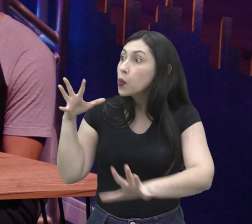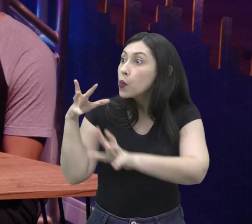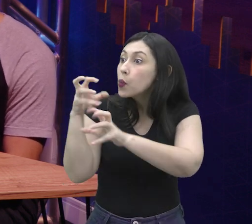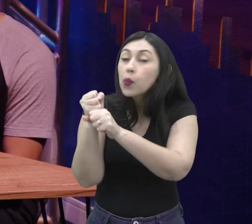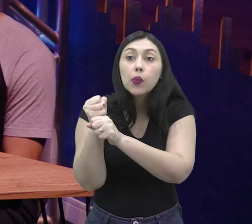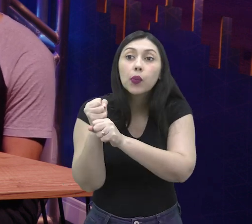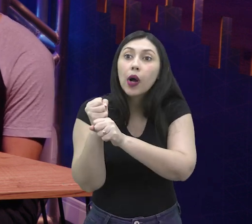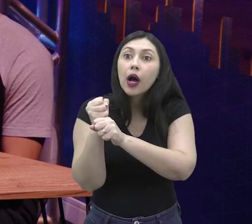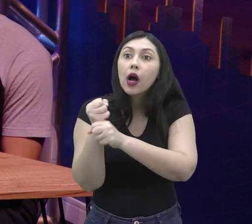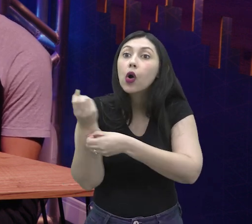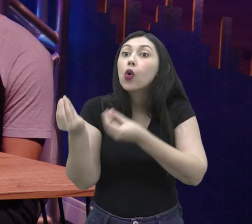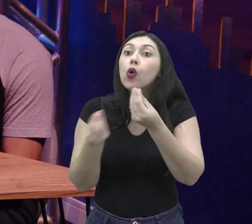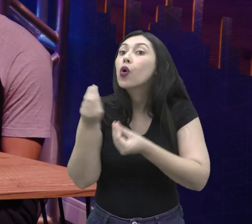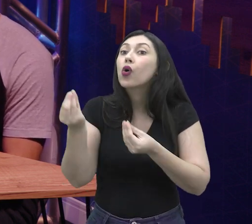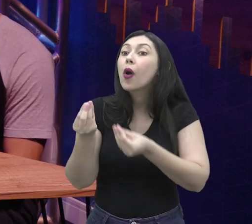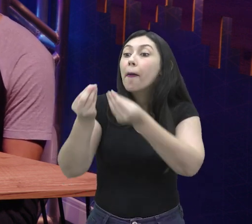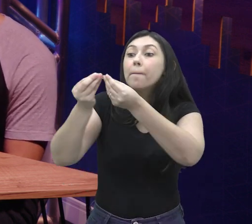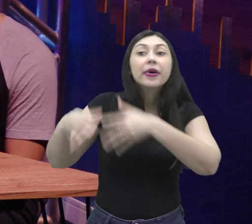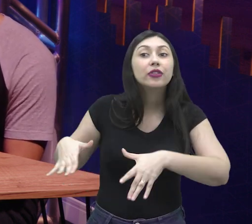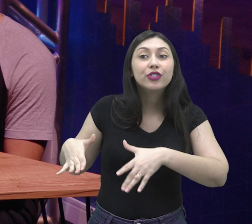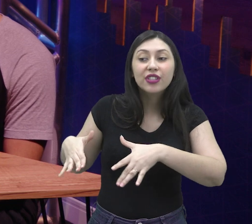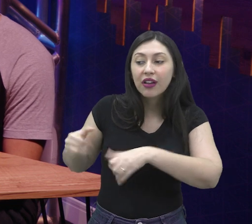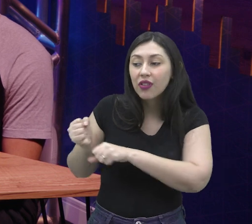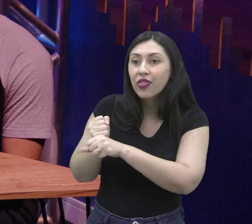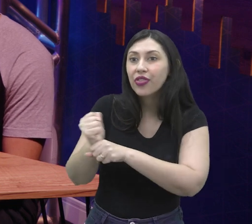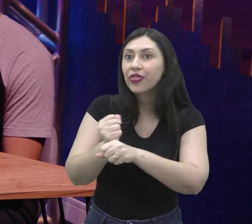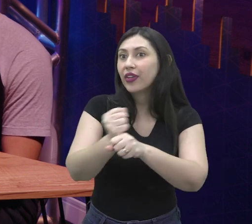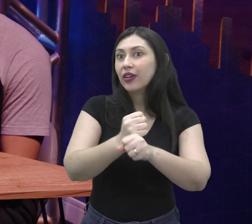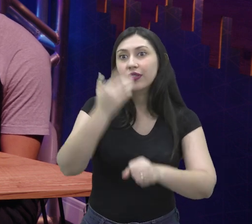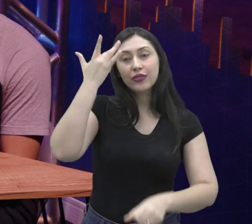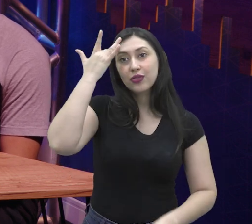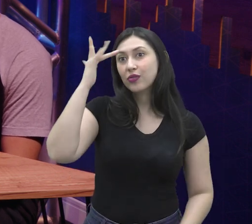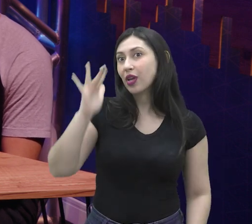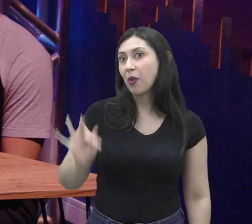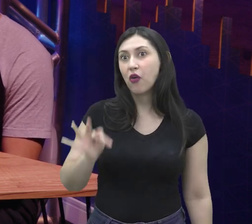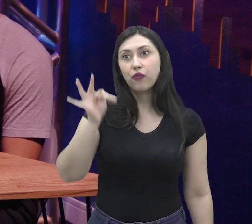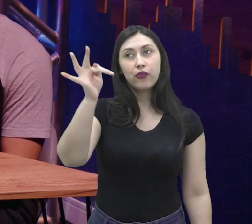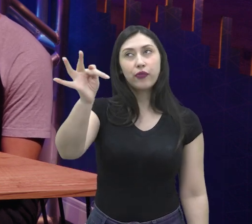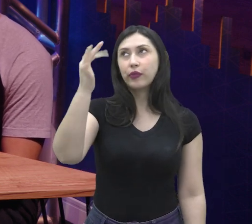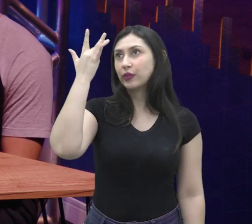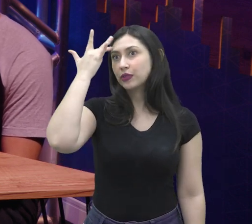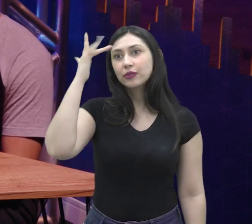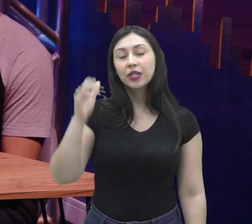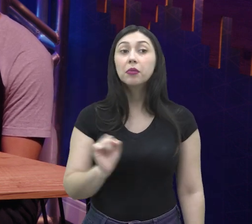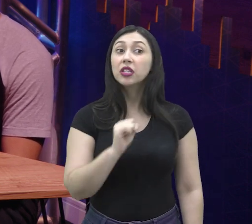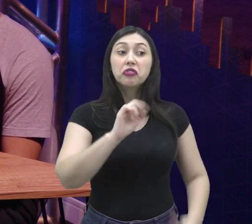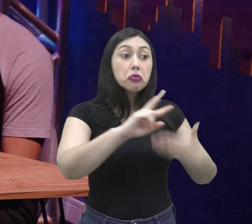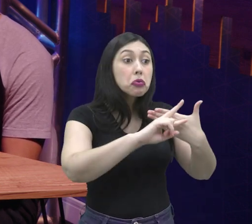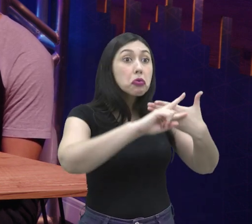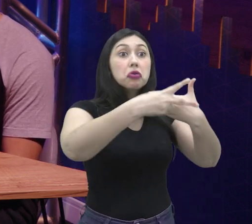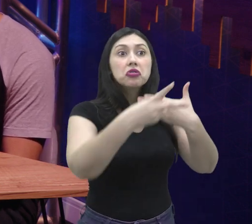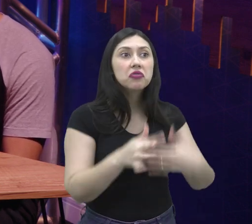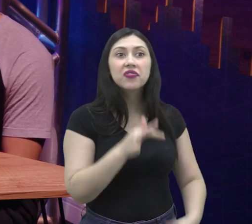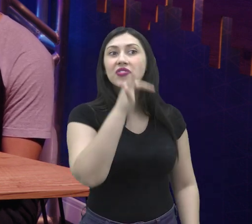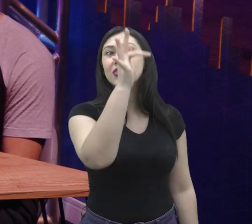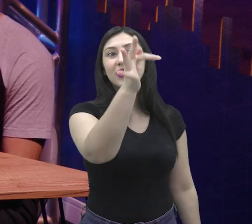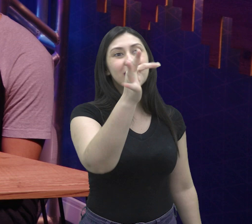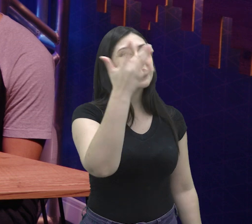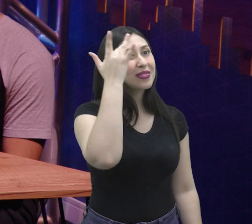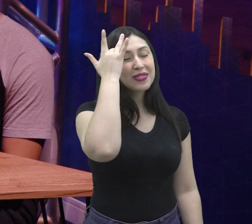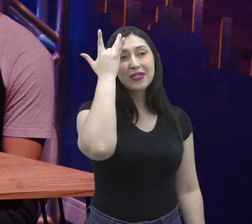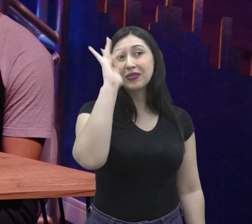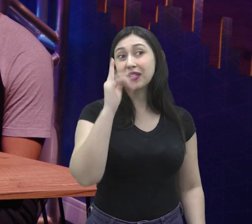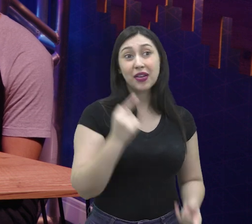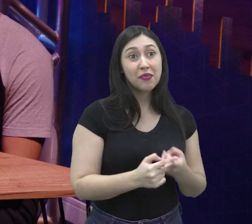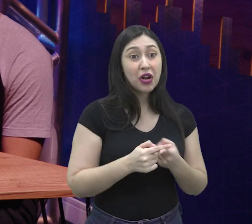calcular o impacto disso a longo prazo. Exatamente. A gente nem sabe ainda quais problemas reais isso vai causar,